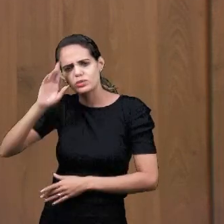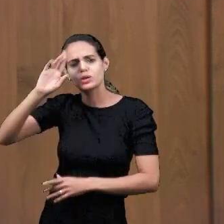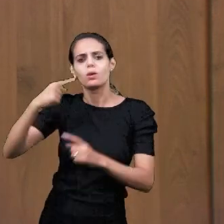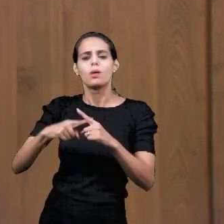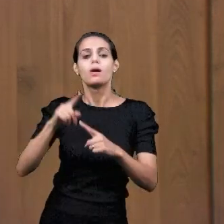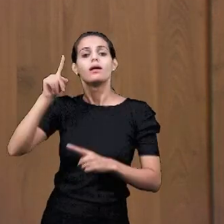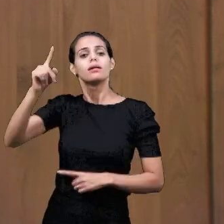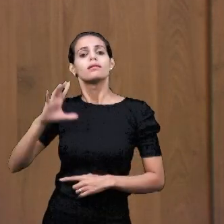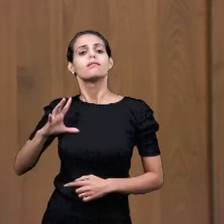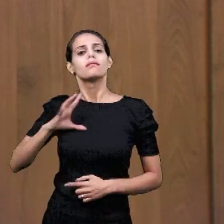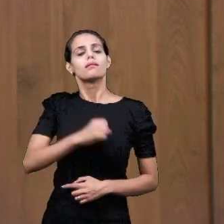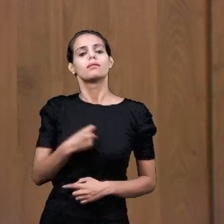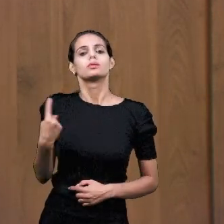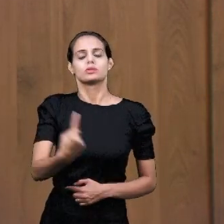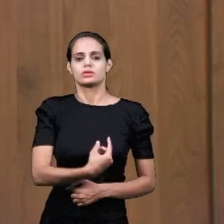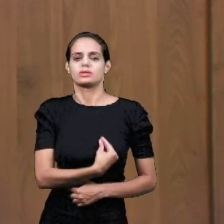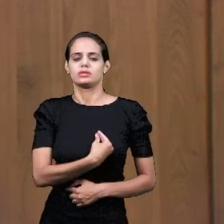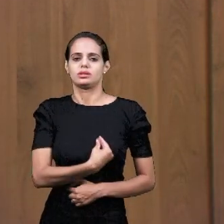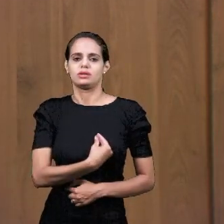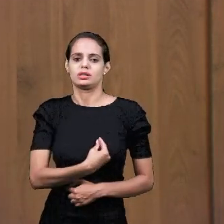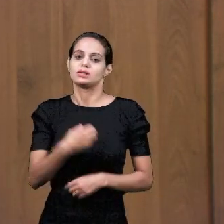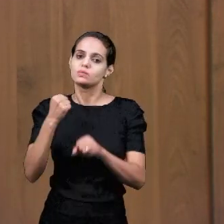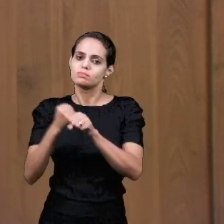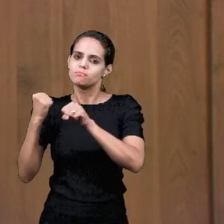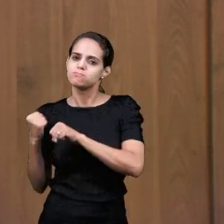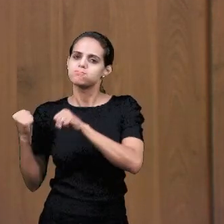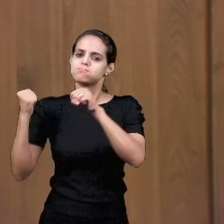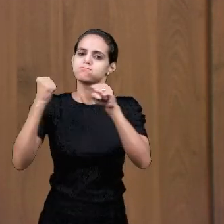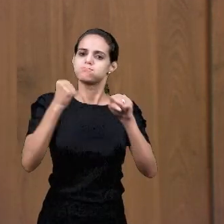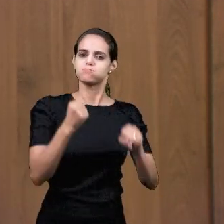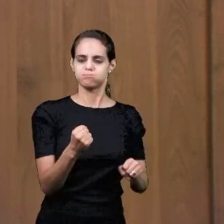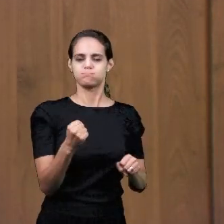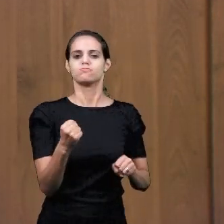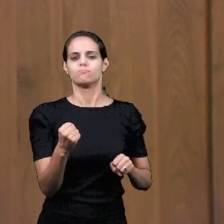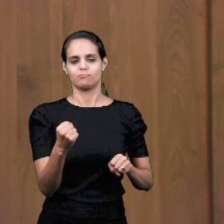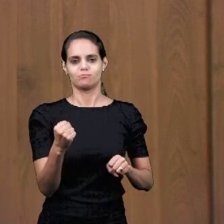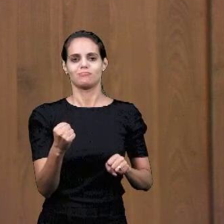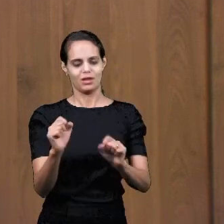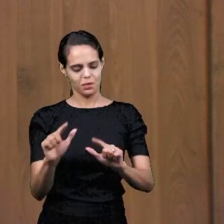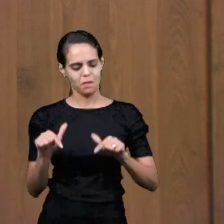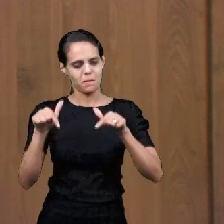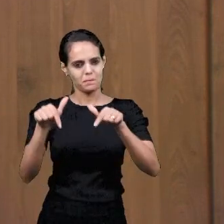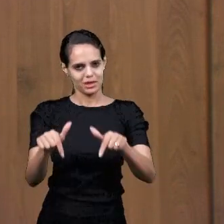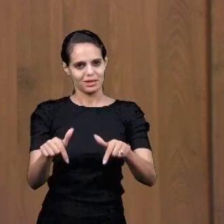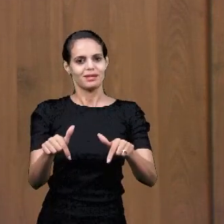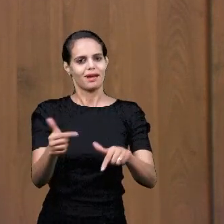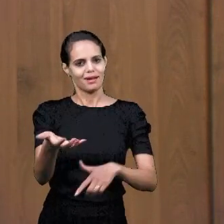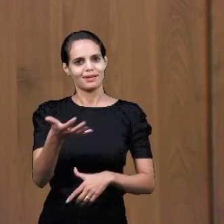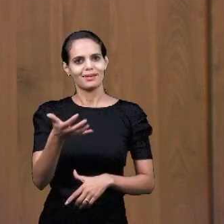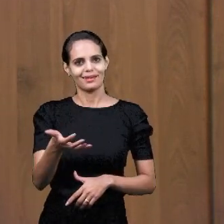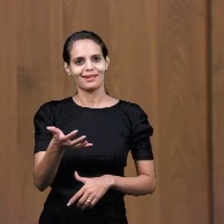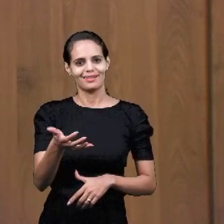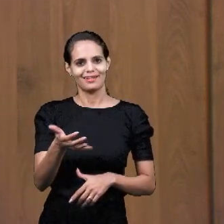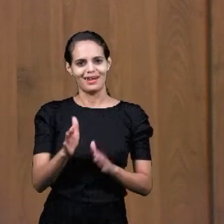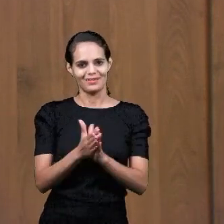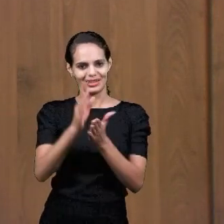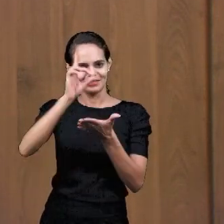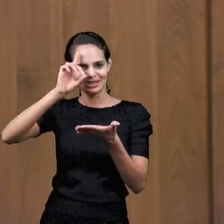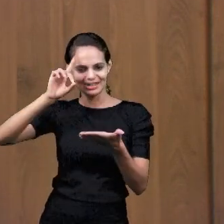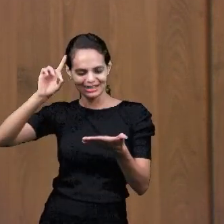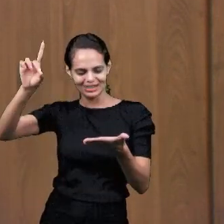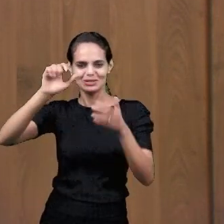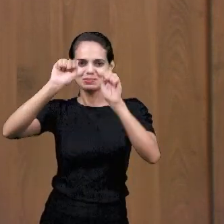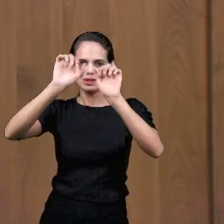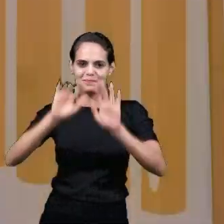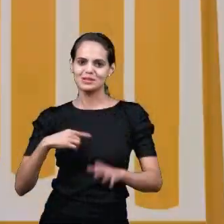nous tous. Que cette parole soit une bénédiction pour notre vie. À tous, la paix du Seigneur. A todos a paz